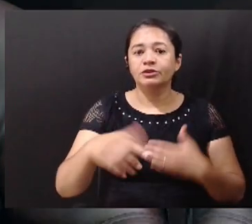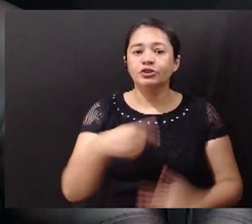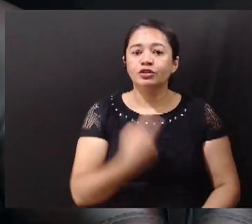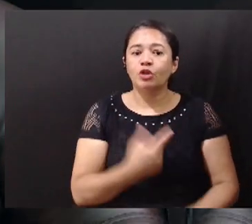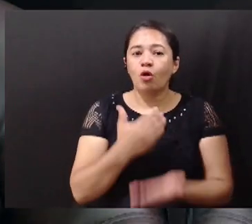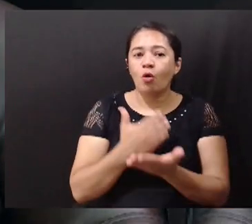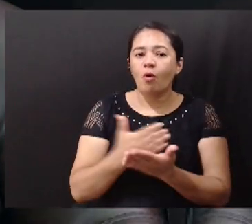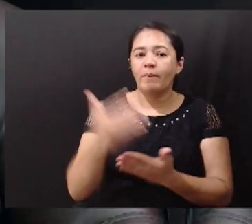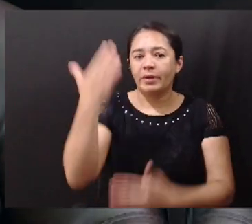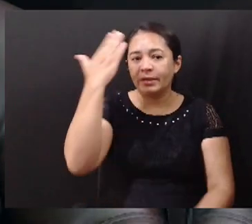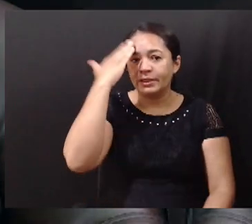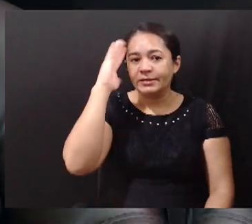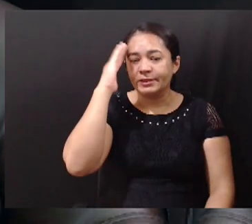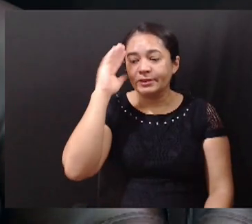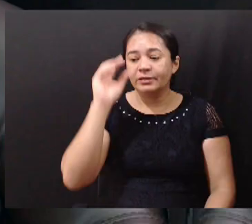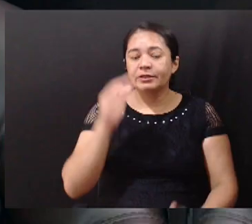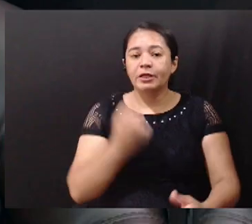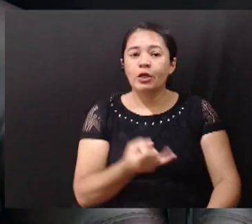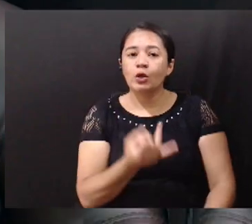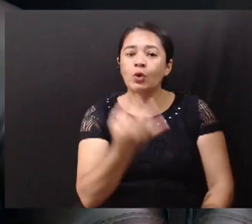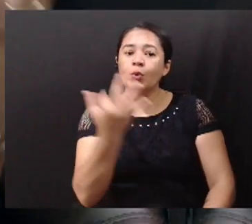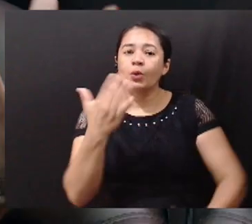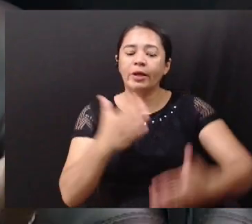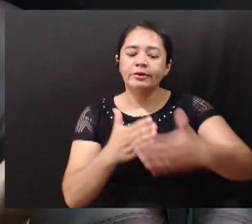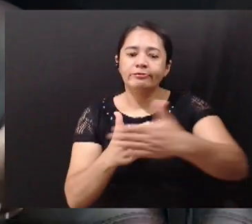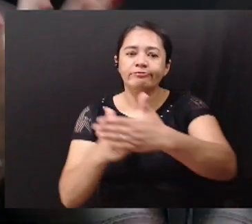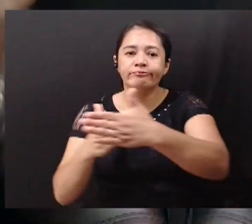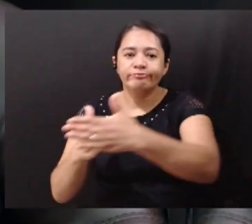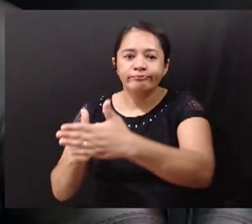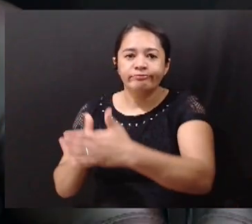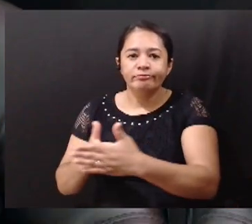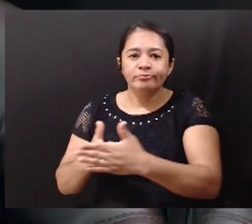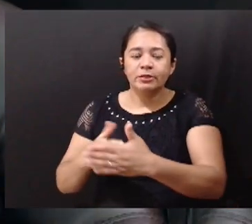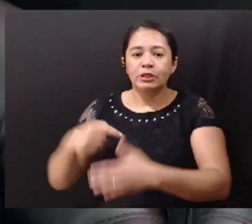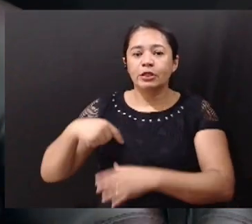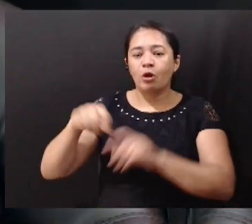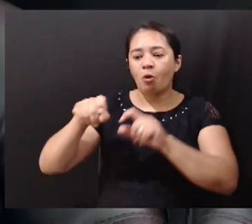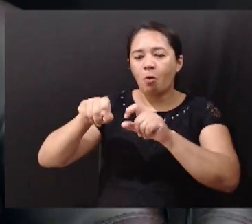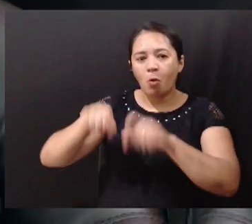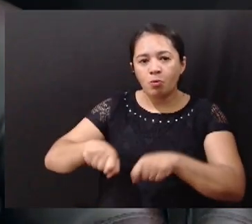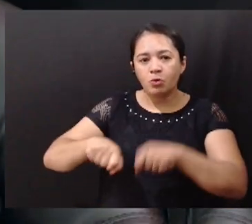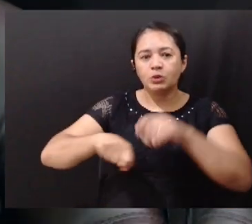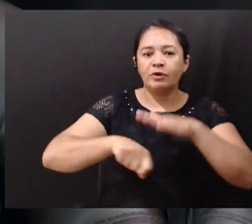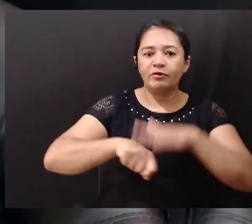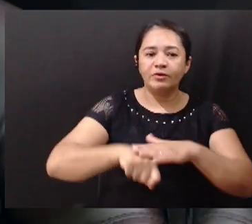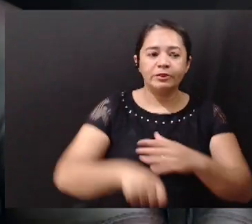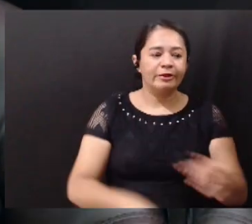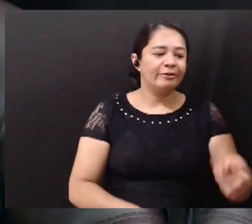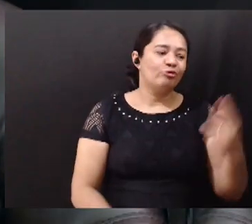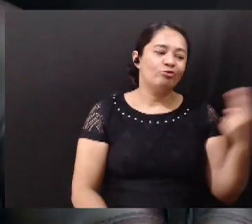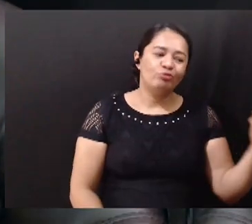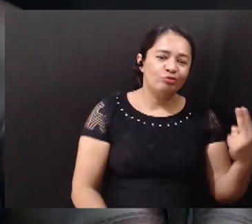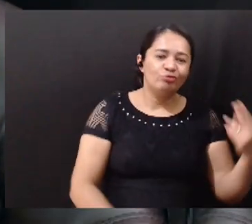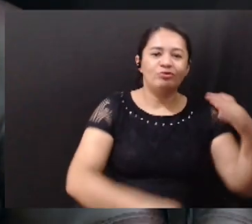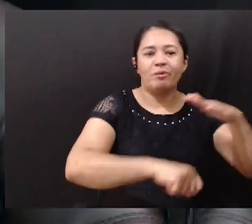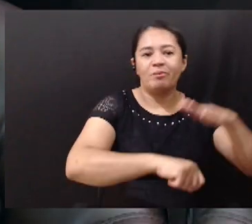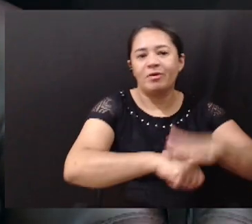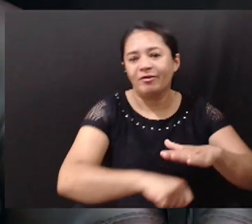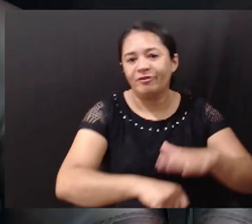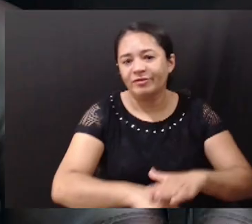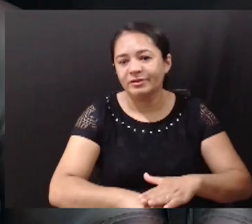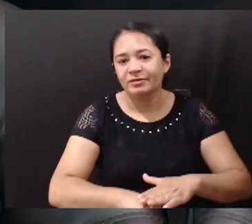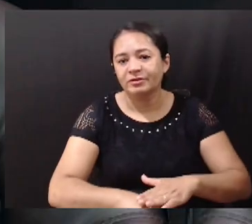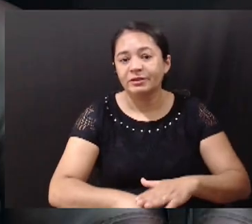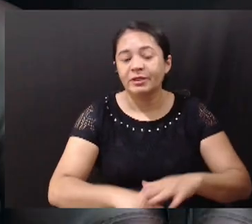os limites, a gente começa a entender o que eu posso dar conta, o que eu não posso não dar conta, e essa questão da culpa, ela é